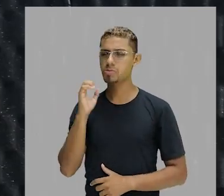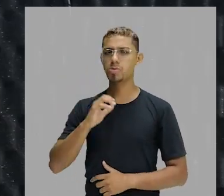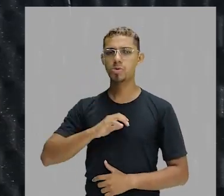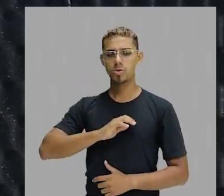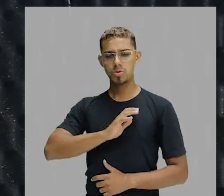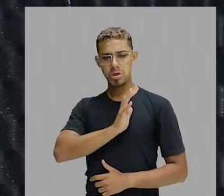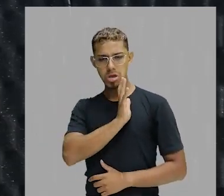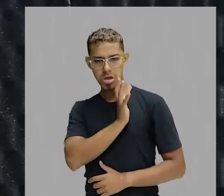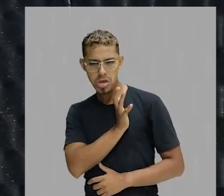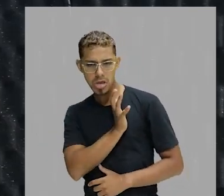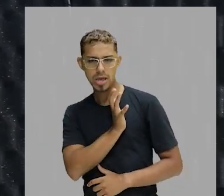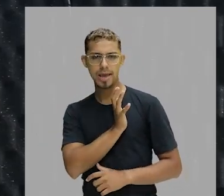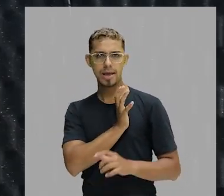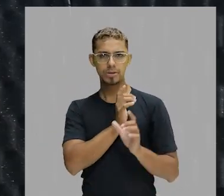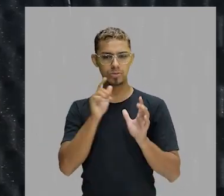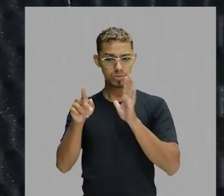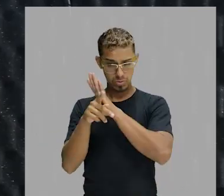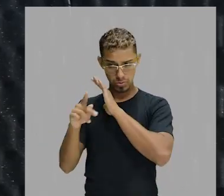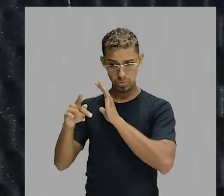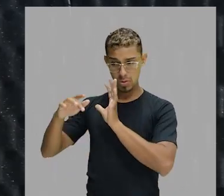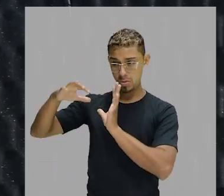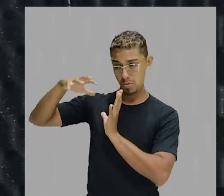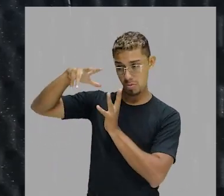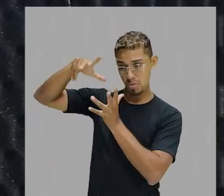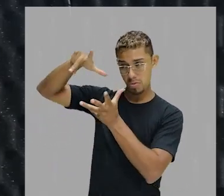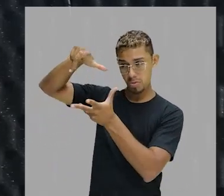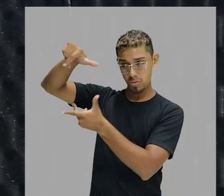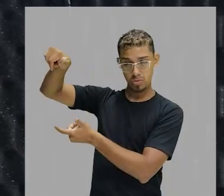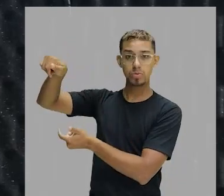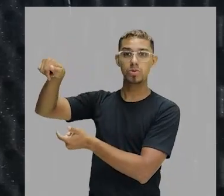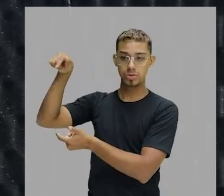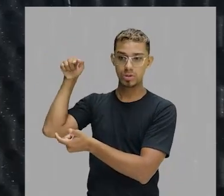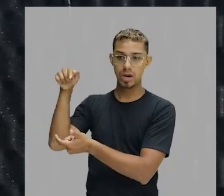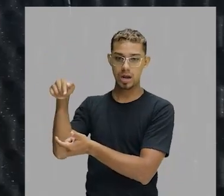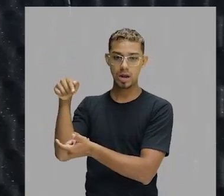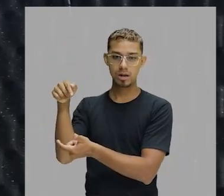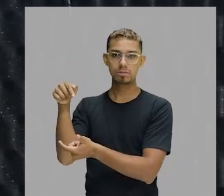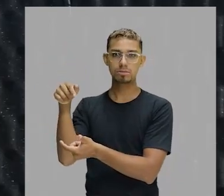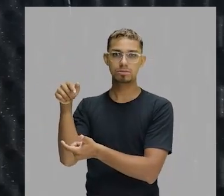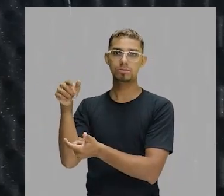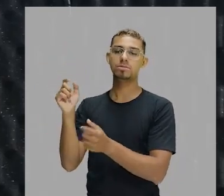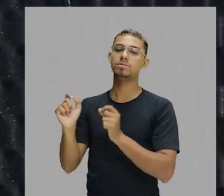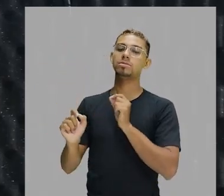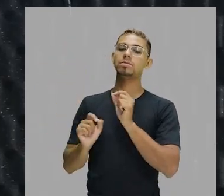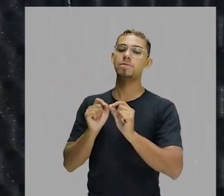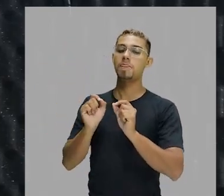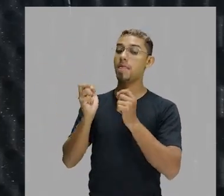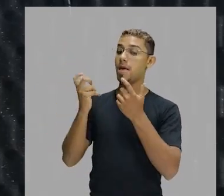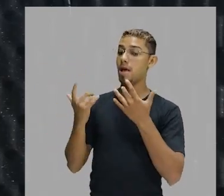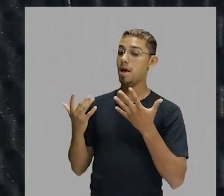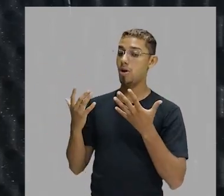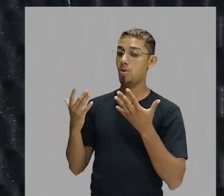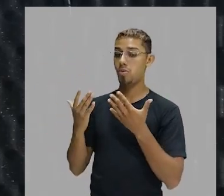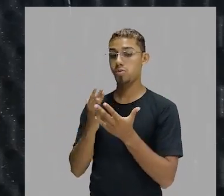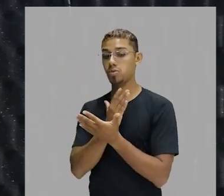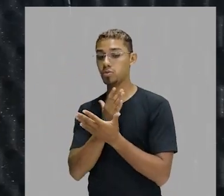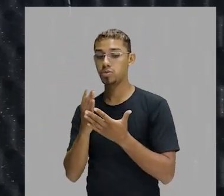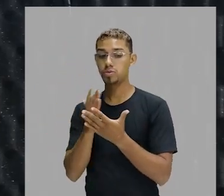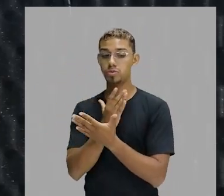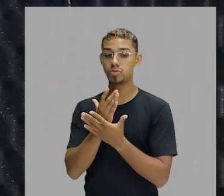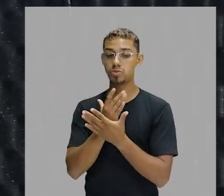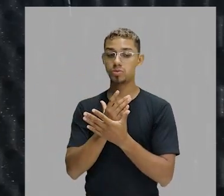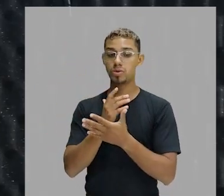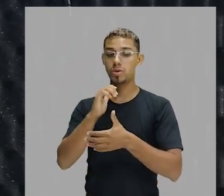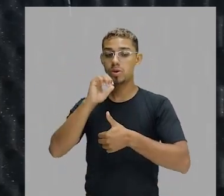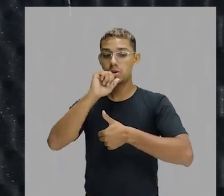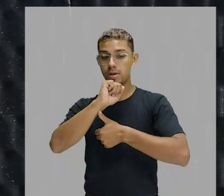Brasil ele vai estar em destaque em relação à biodiversidade e as suas consequências também. Então vamos lá, ó. Letra A. O Brasil detém